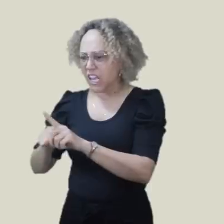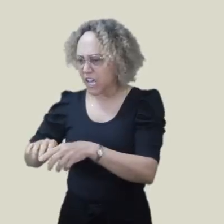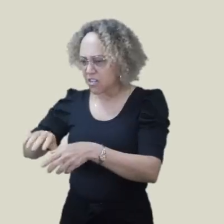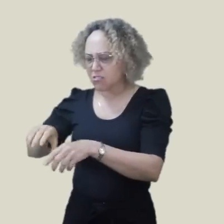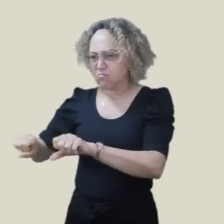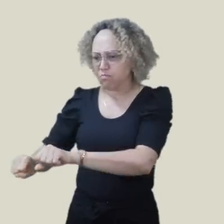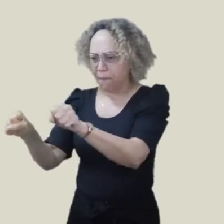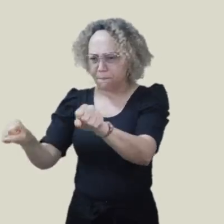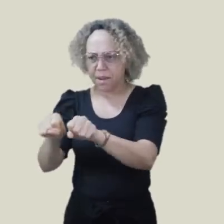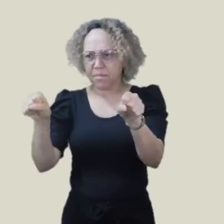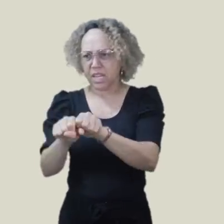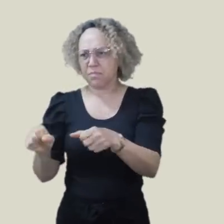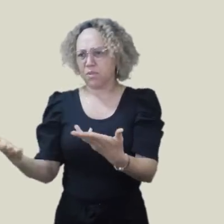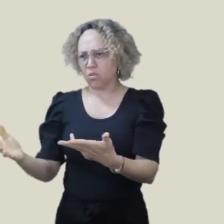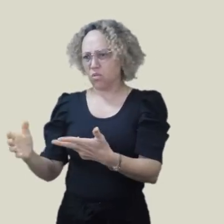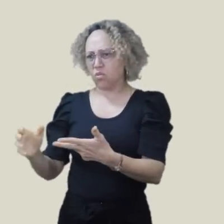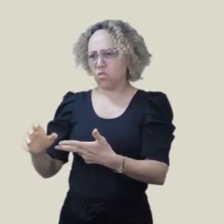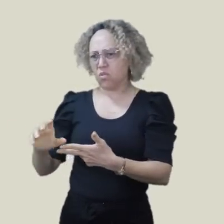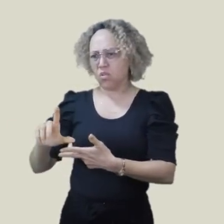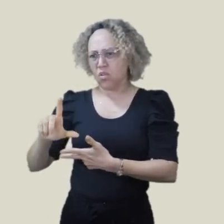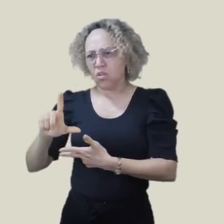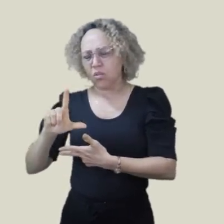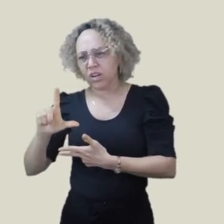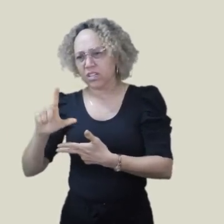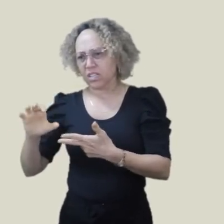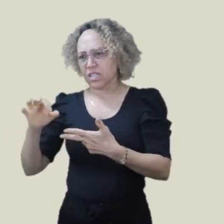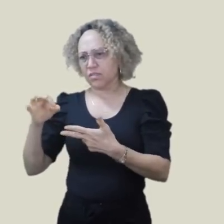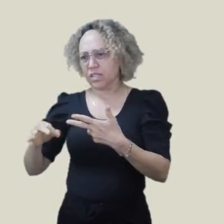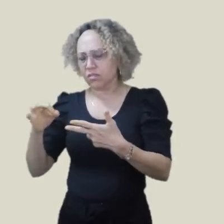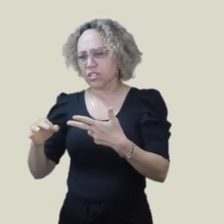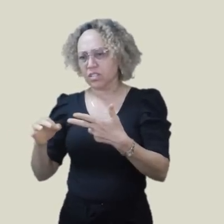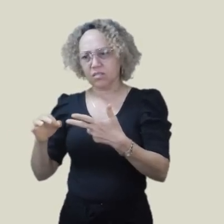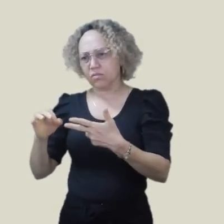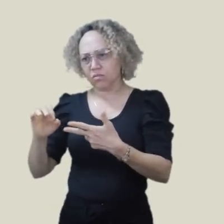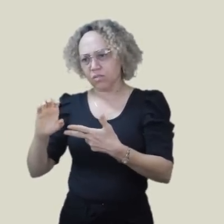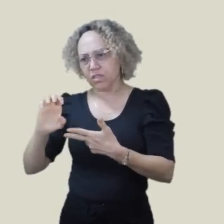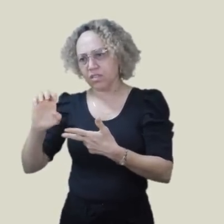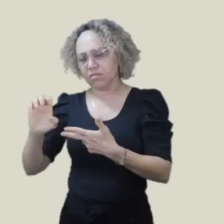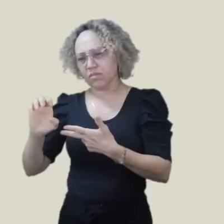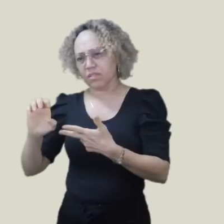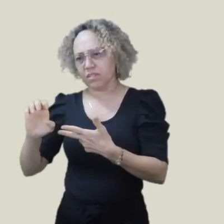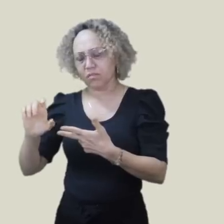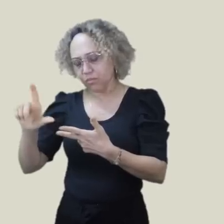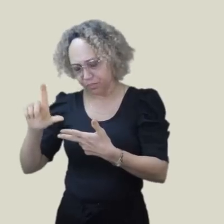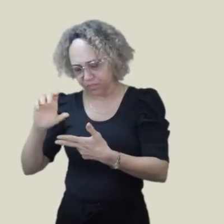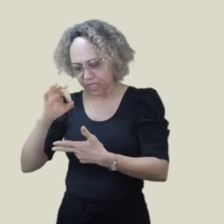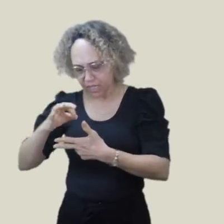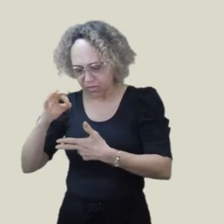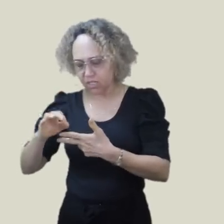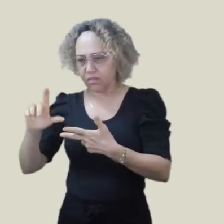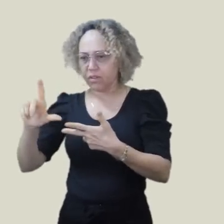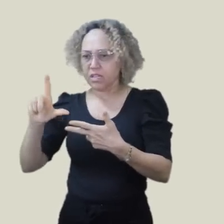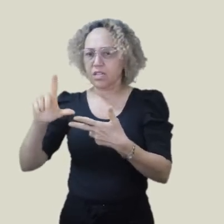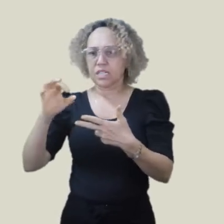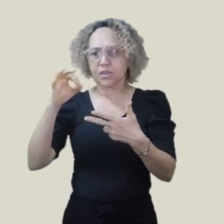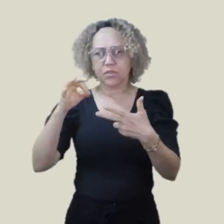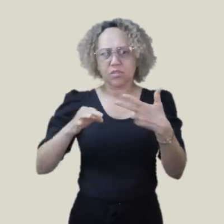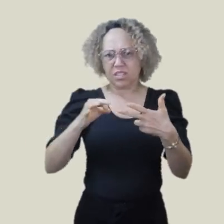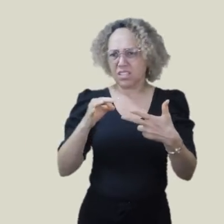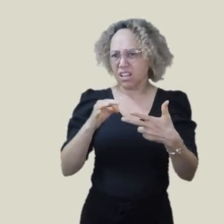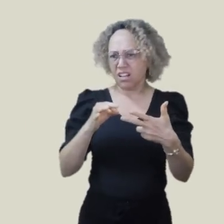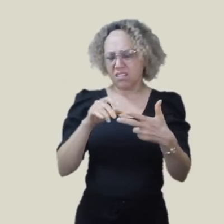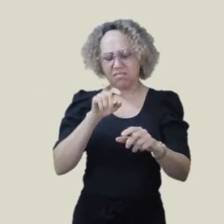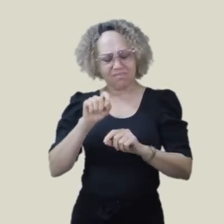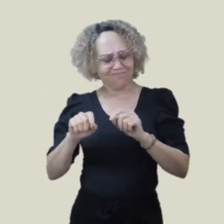volta da ditadura. Jamais. Vamos gritar: anistia não. E vamos lutar